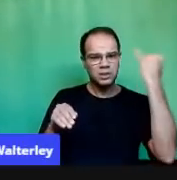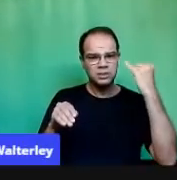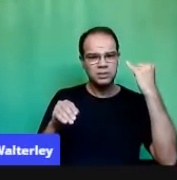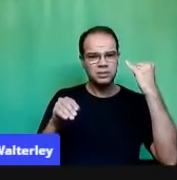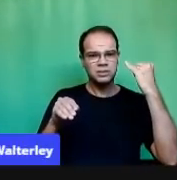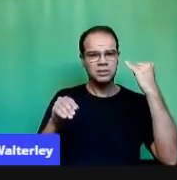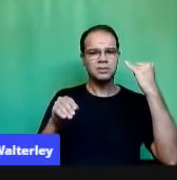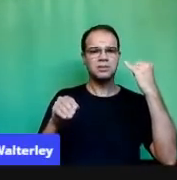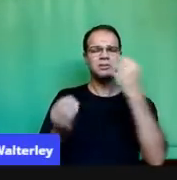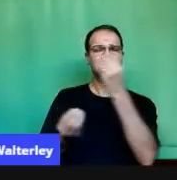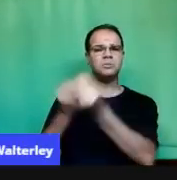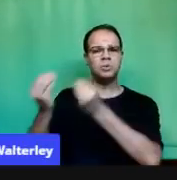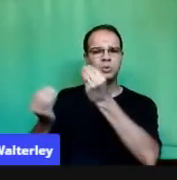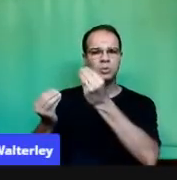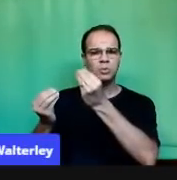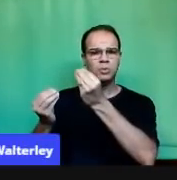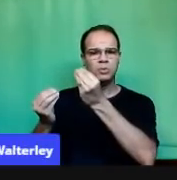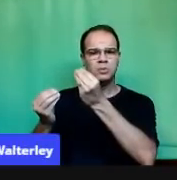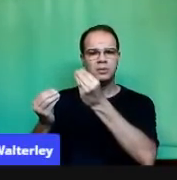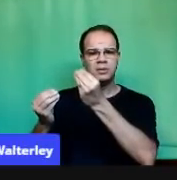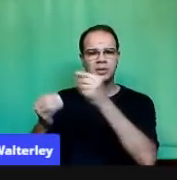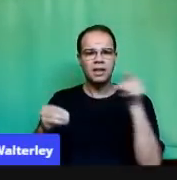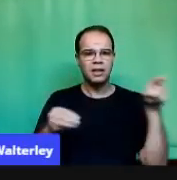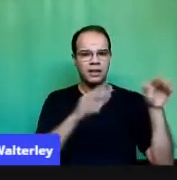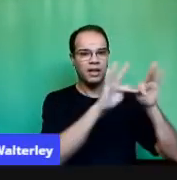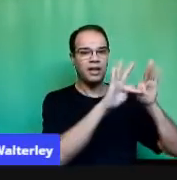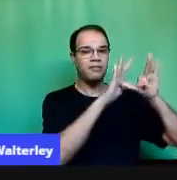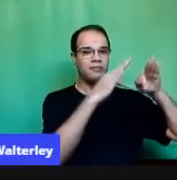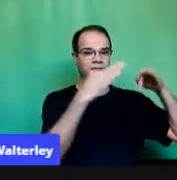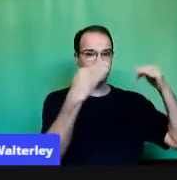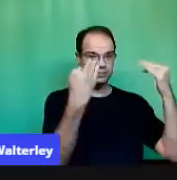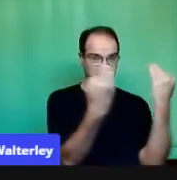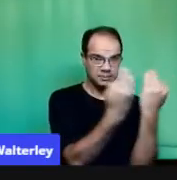elas compreendam o valor da arte na educação.